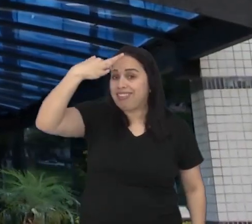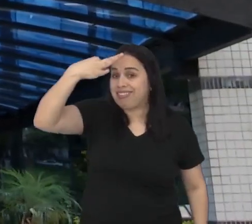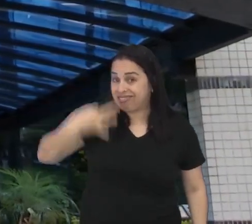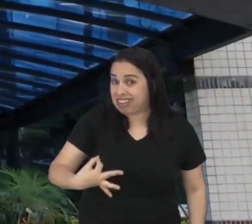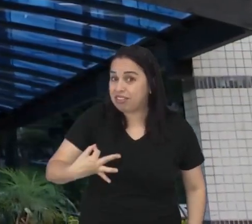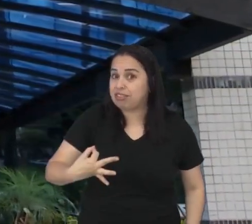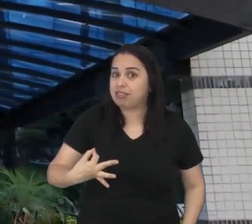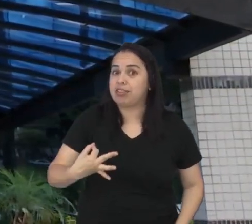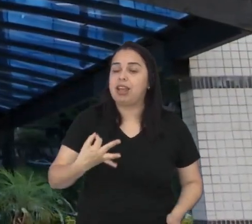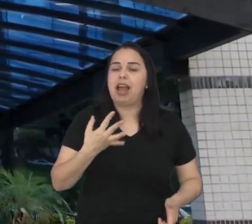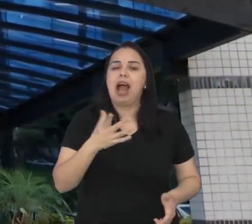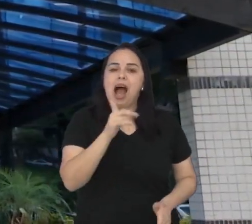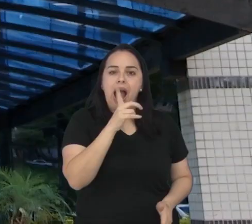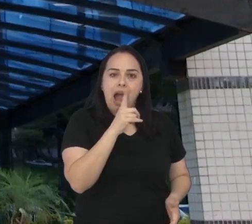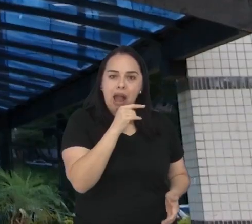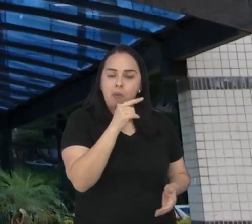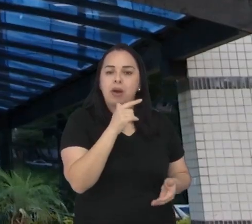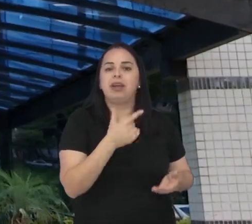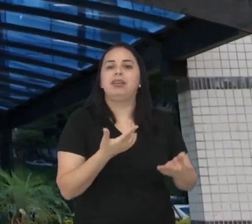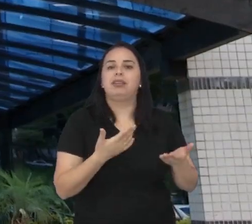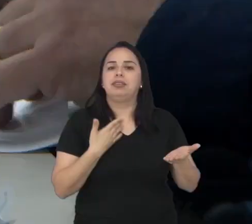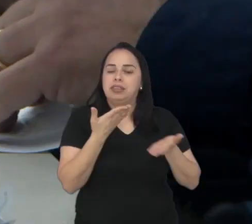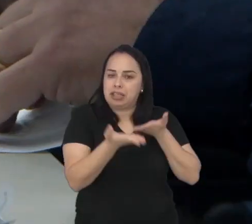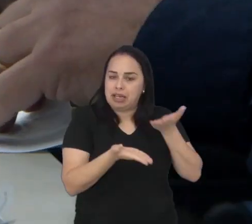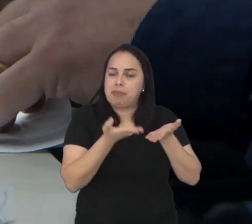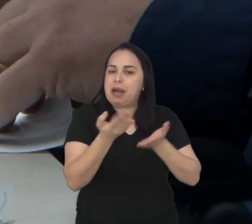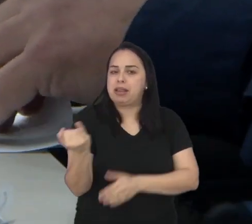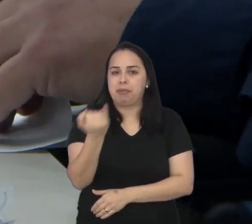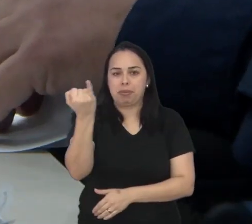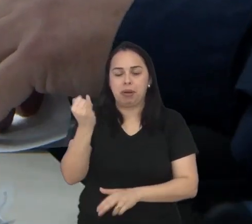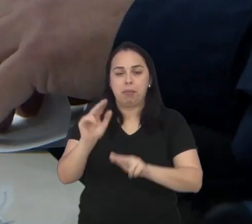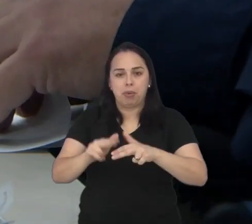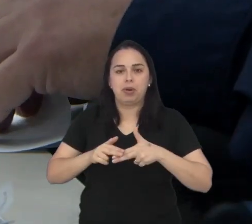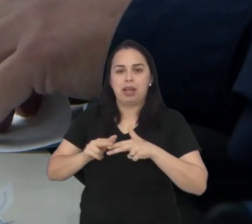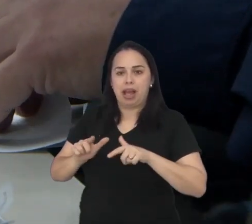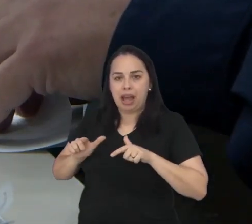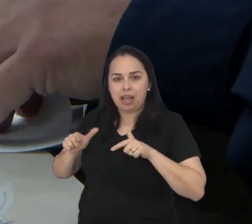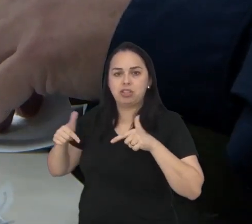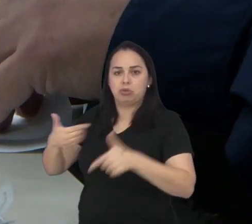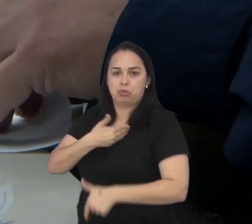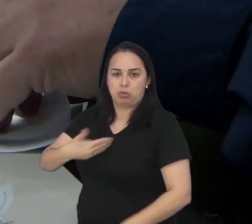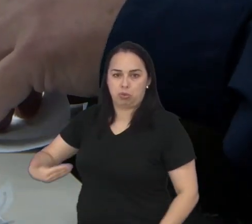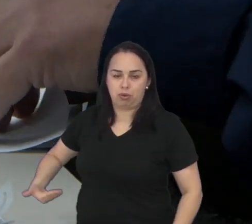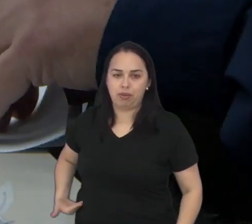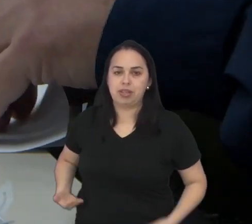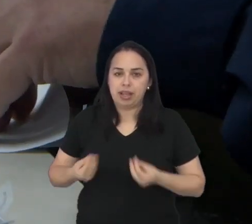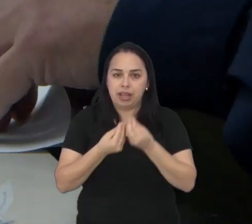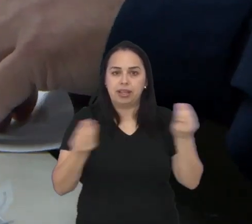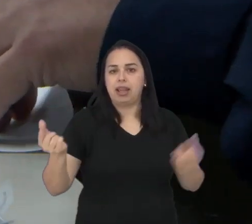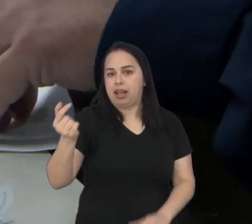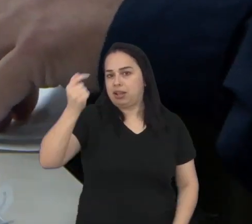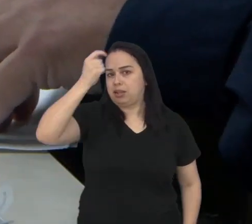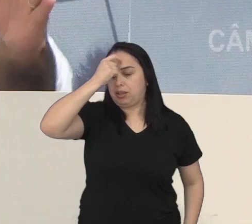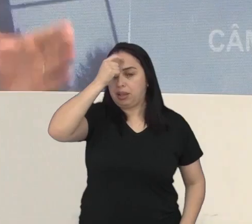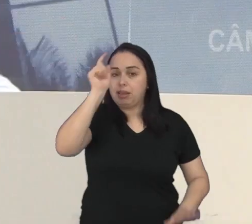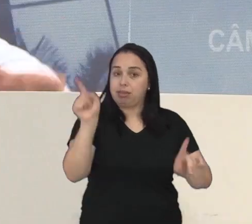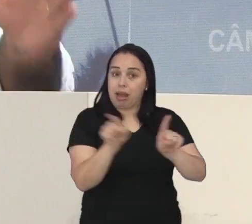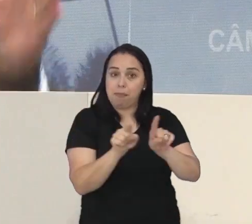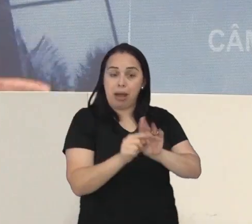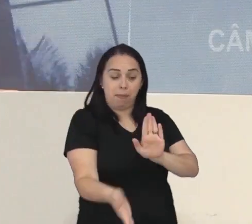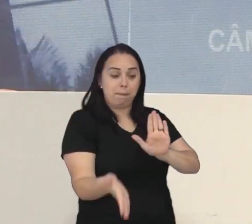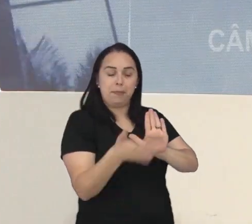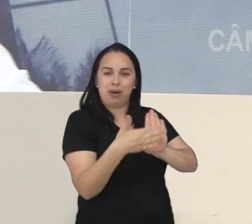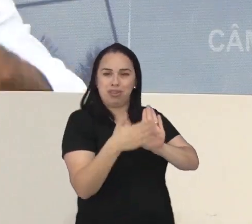água tratada disponível a todas as pessoas. Existem políticas públicas de conscientização e inclusive